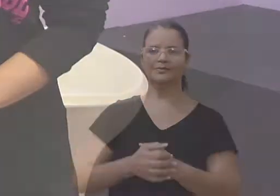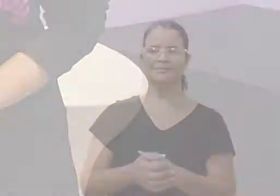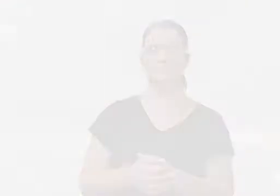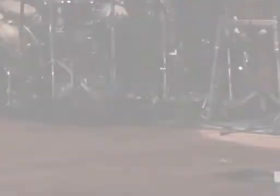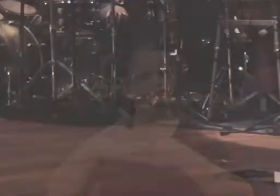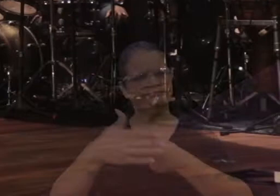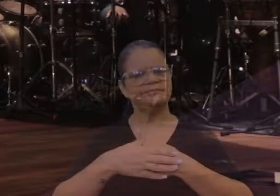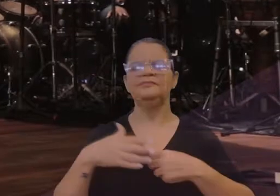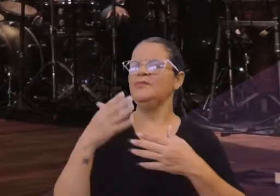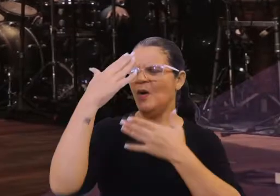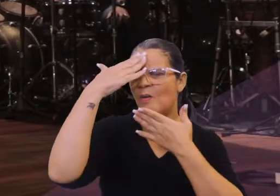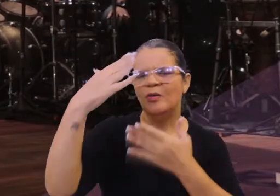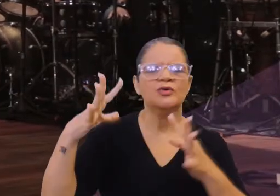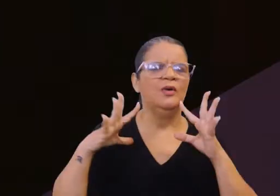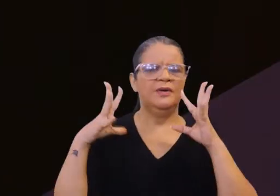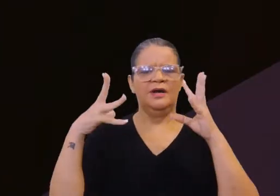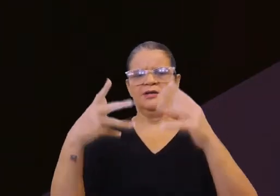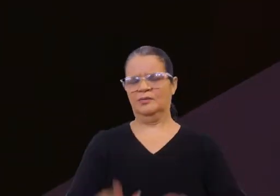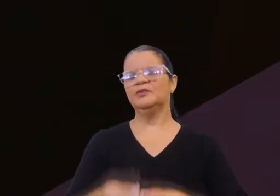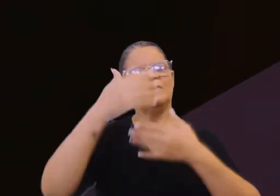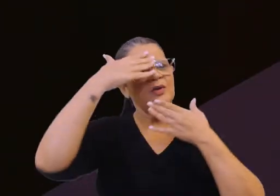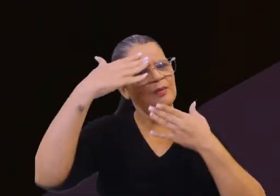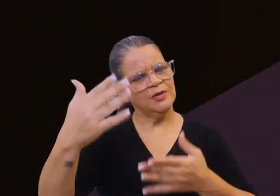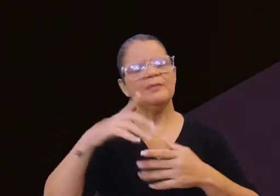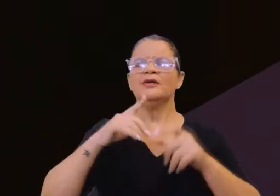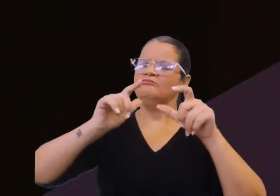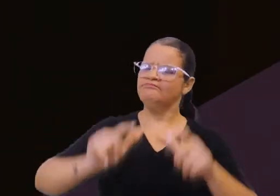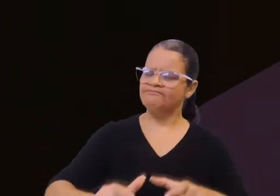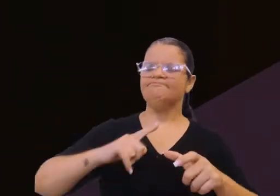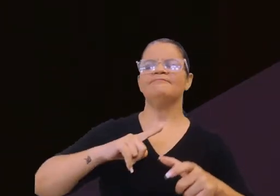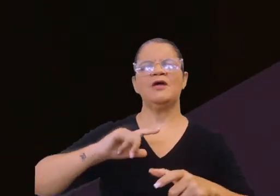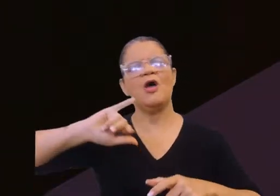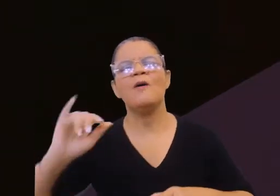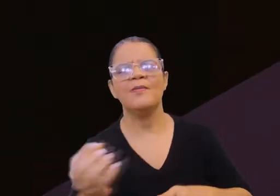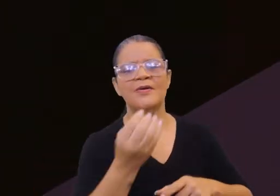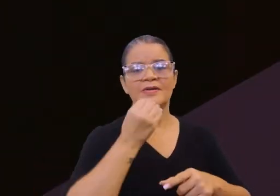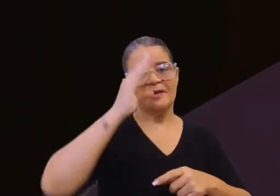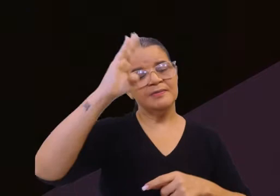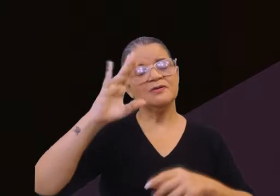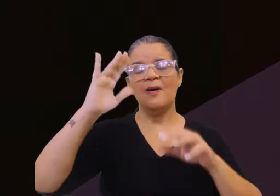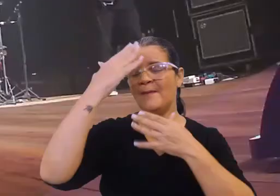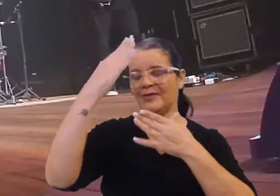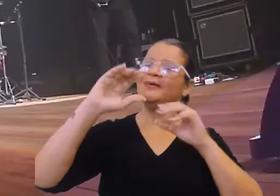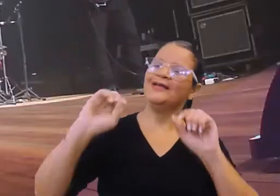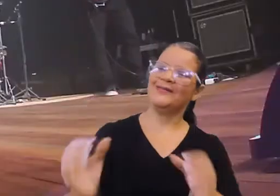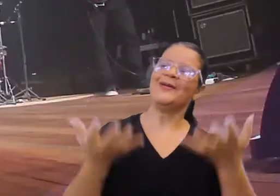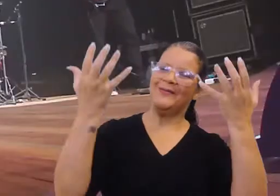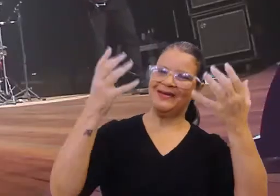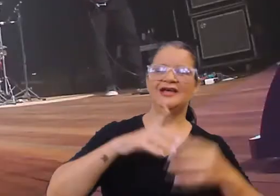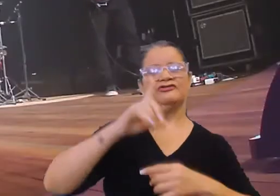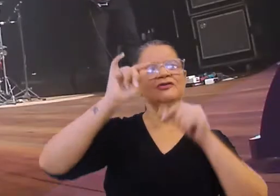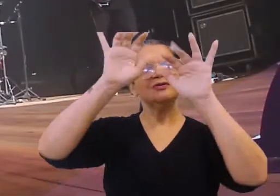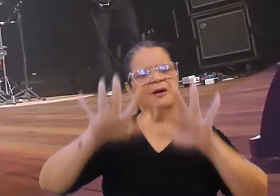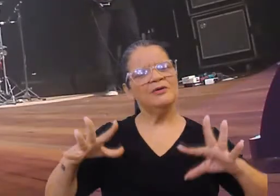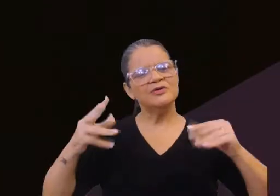querido. Muito obrigado por tudo. Muito obrigado pelo espaço, muito obrigado pela oportunidade e, principalmente, muito obrigado pela homenagem. Deus